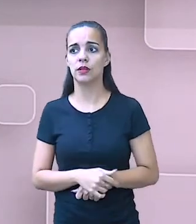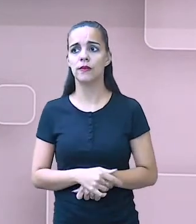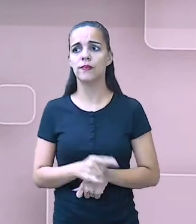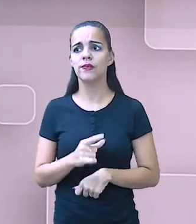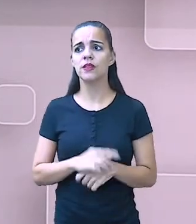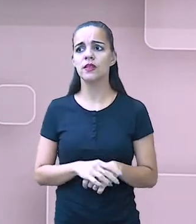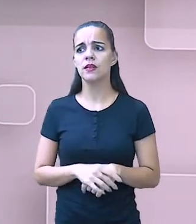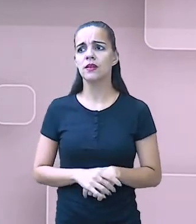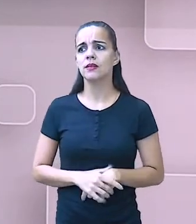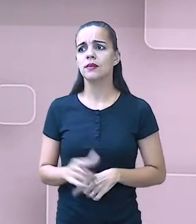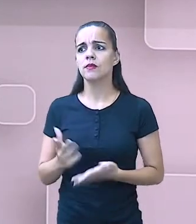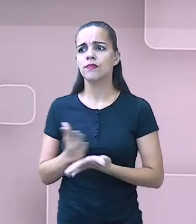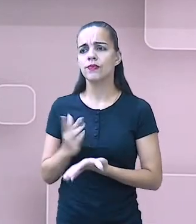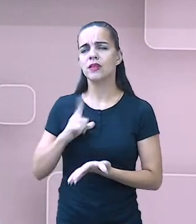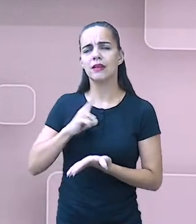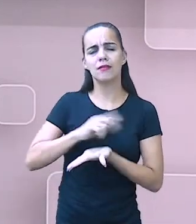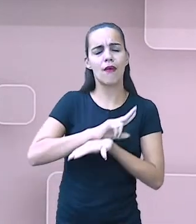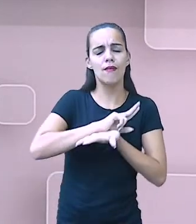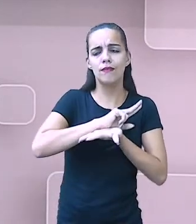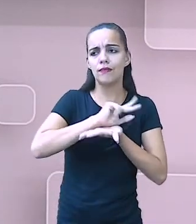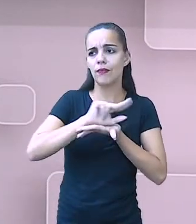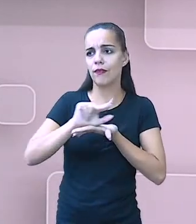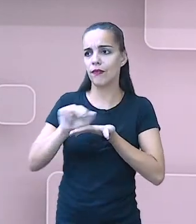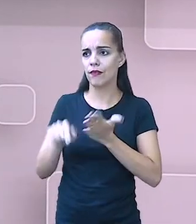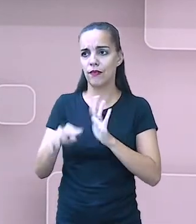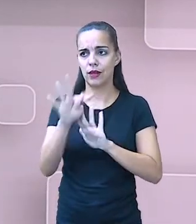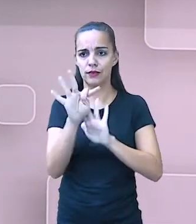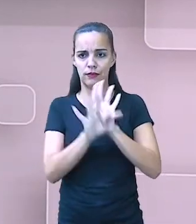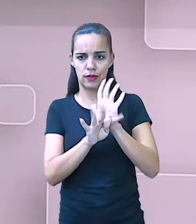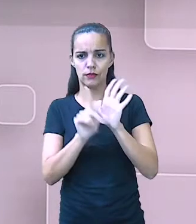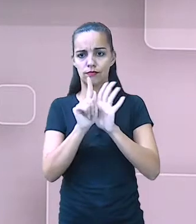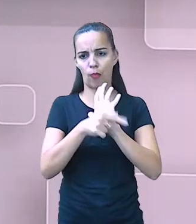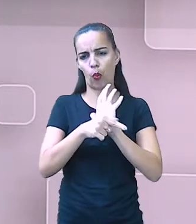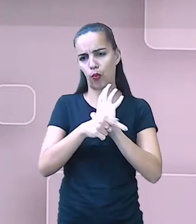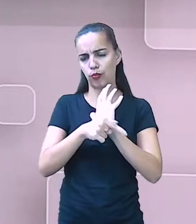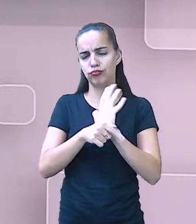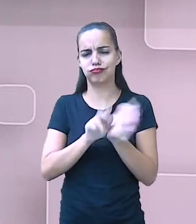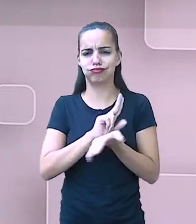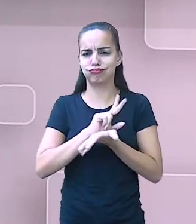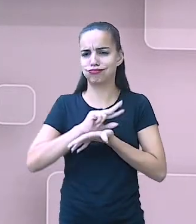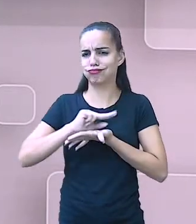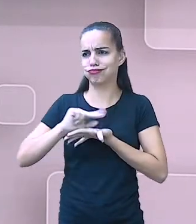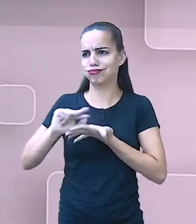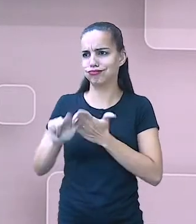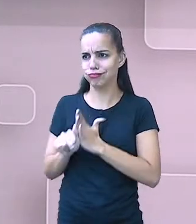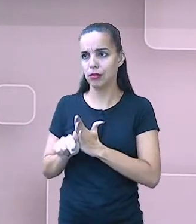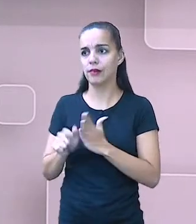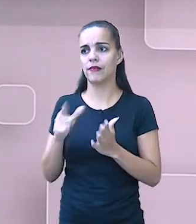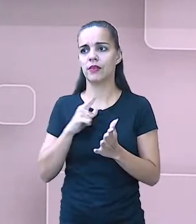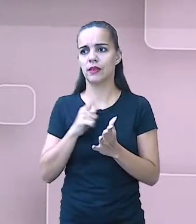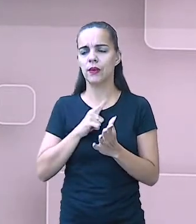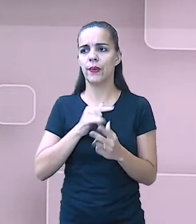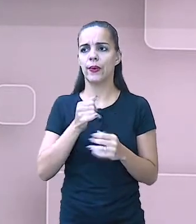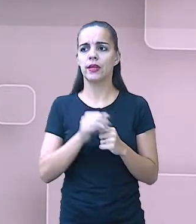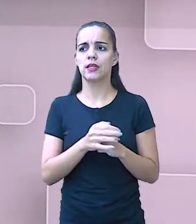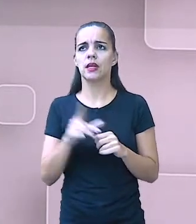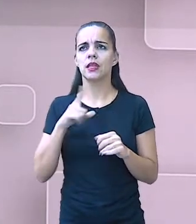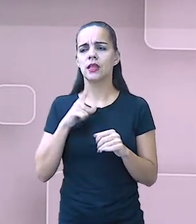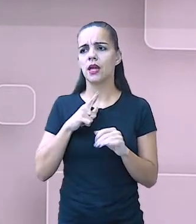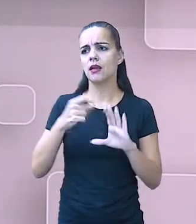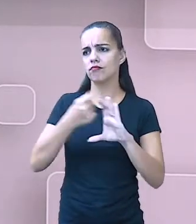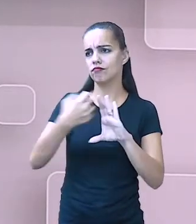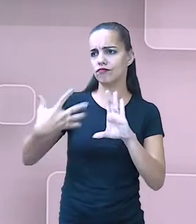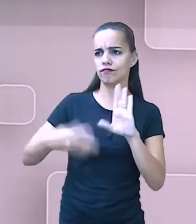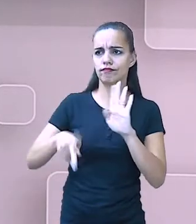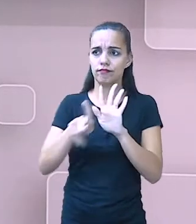consciência de que nós temos vários tipos de gêneros textuais diferentes, cada um com as suas características próprias, e